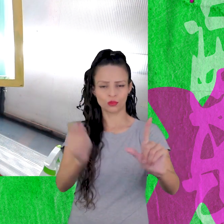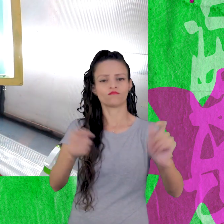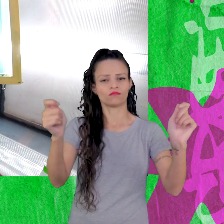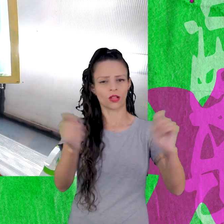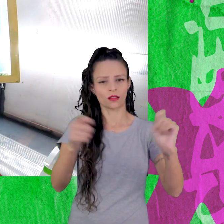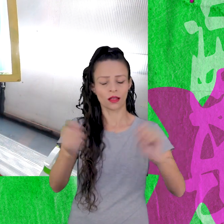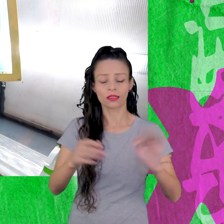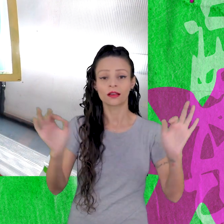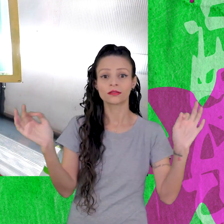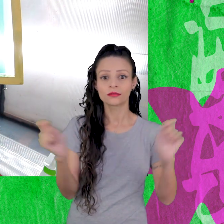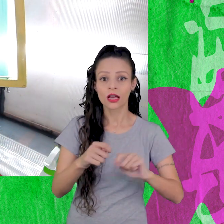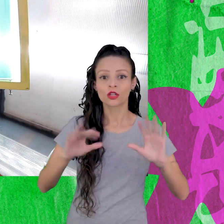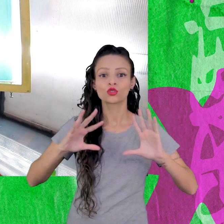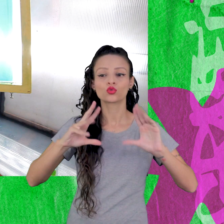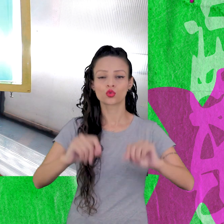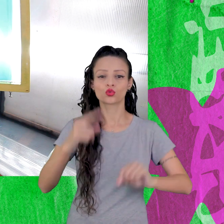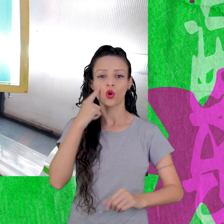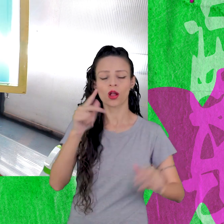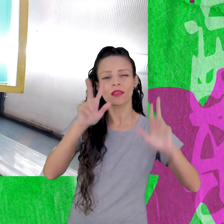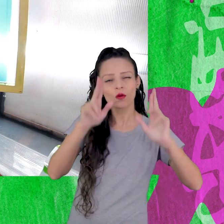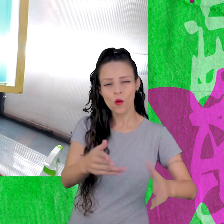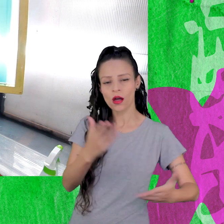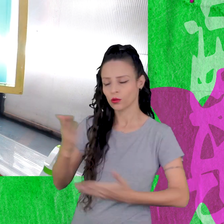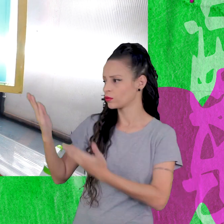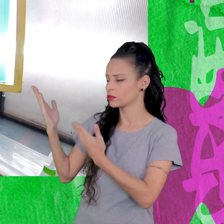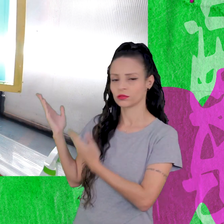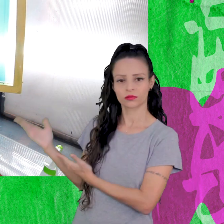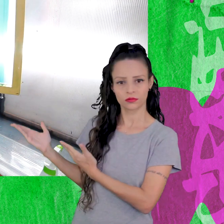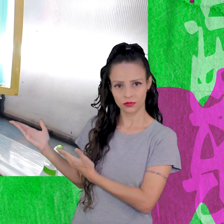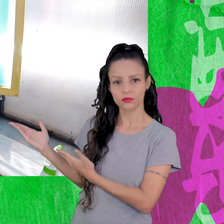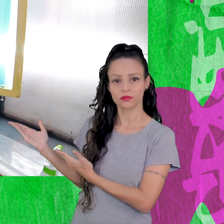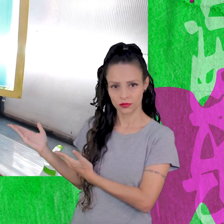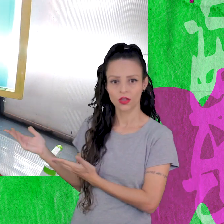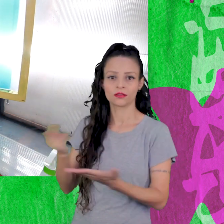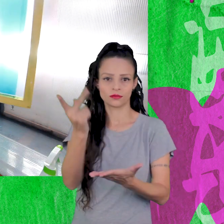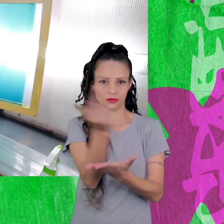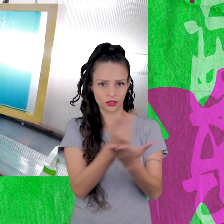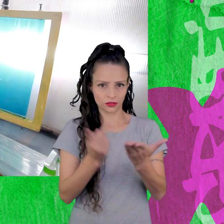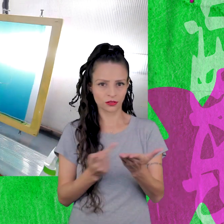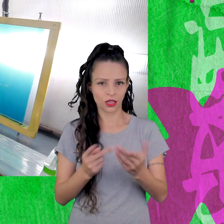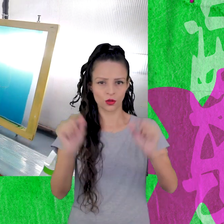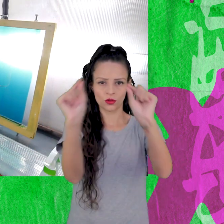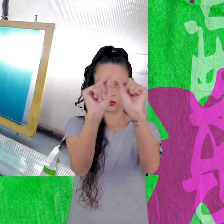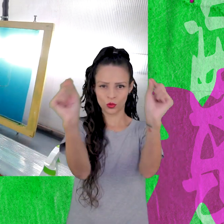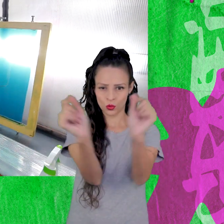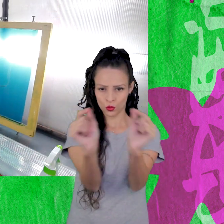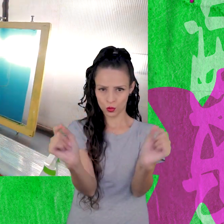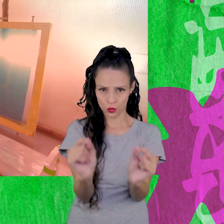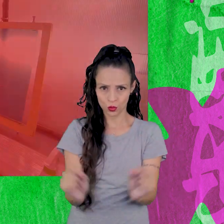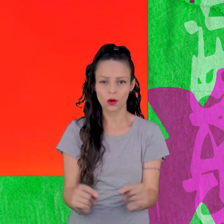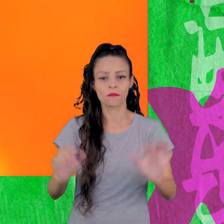tela tudo tampado nesse nylon, menos o nosso desenho.